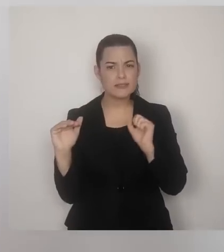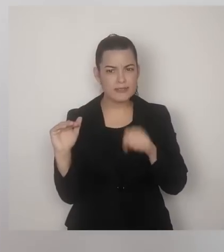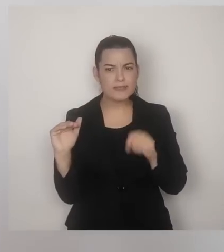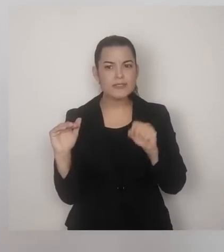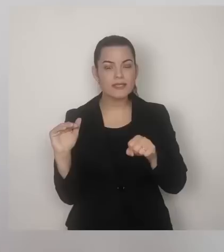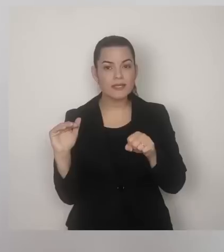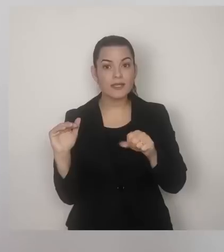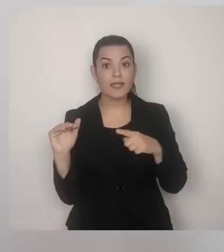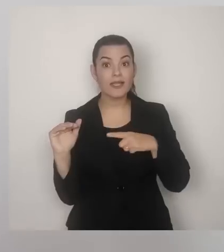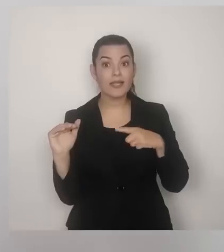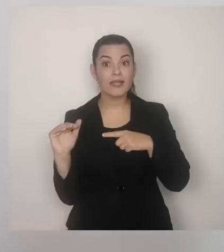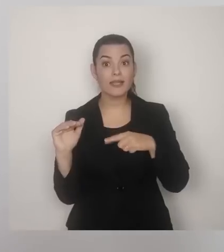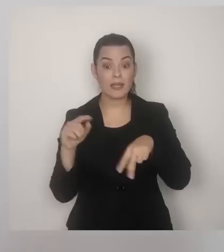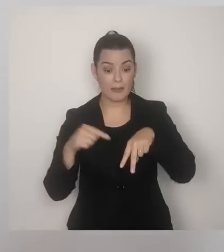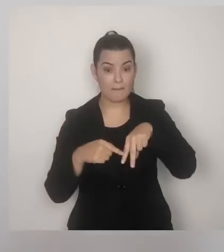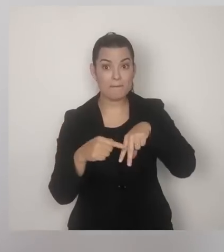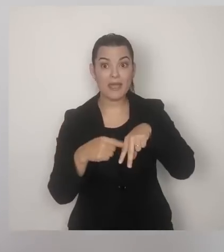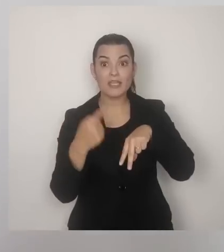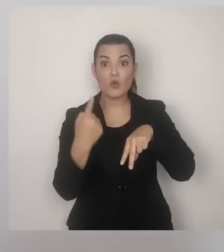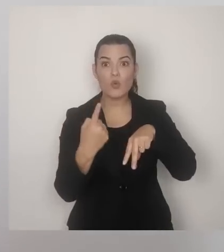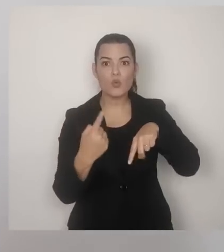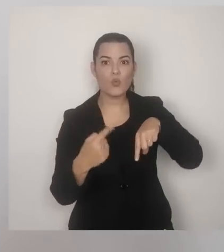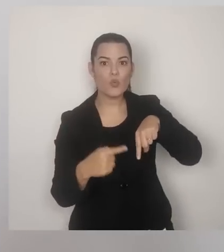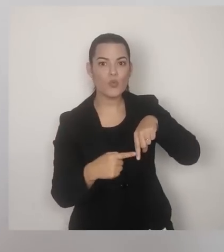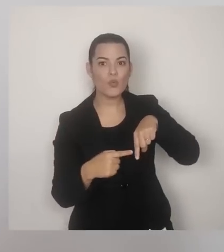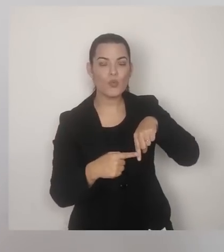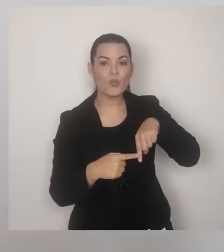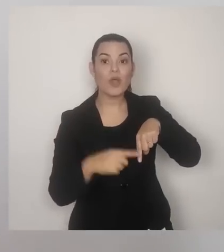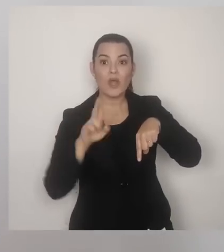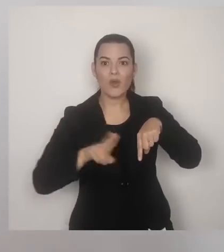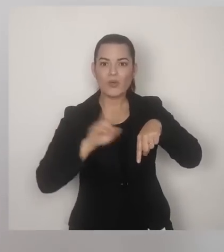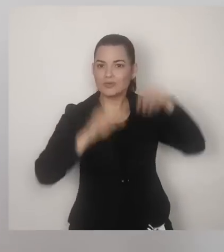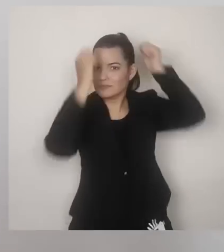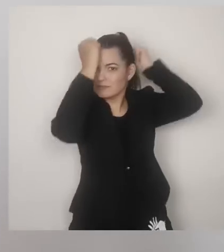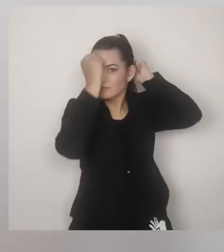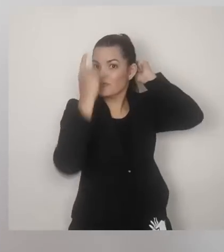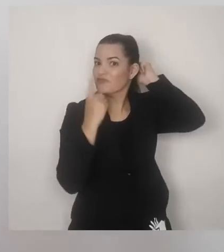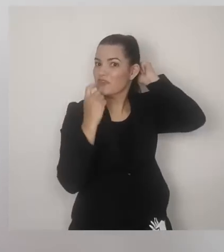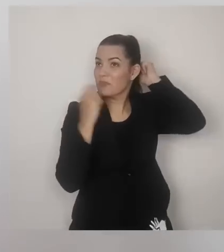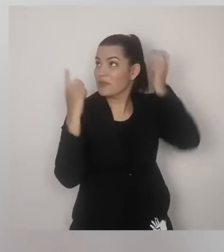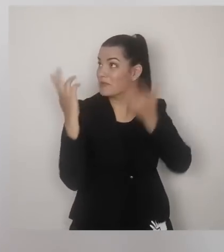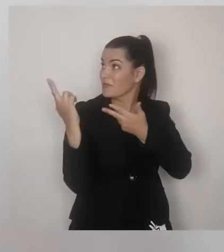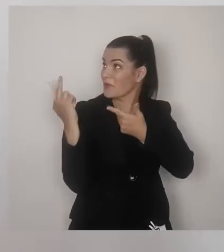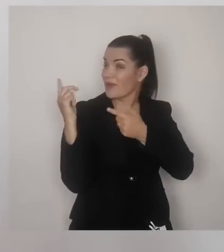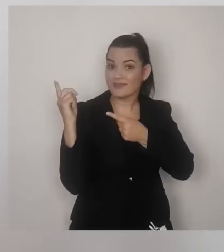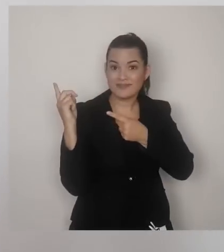baixinho, tem uma perna só e usa um gorro vermelho parecido com esse aqui, ó.